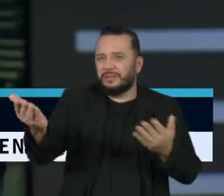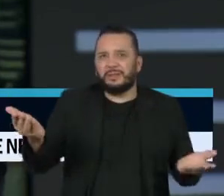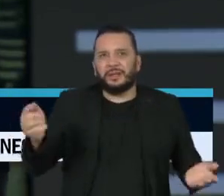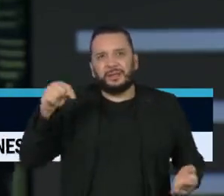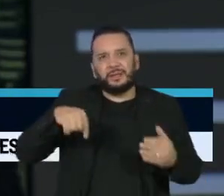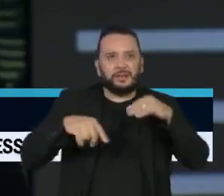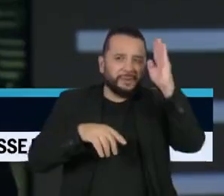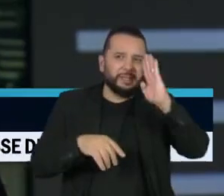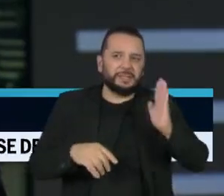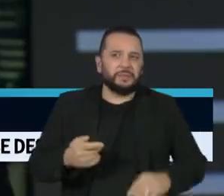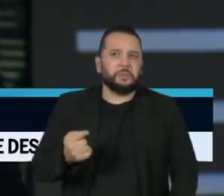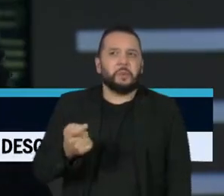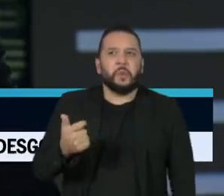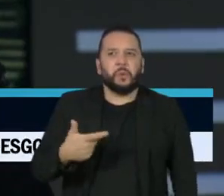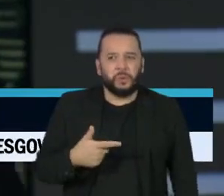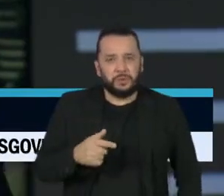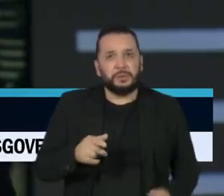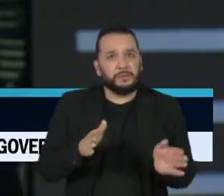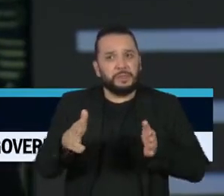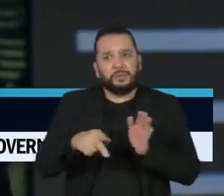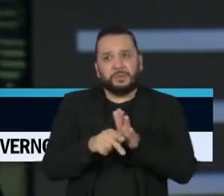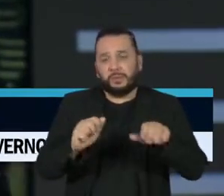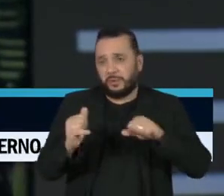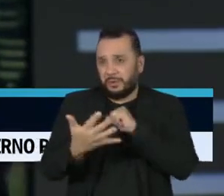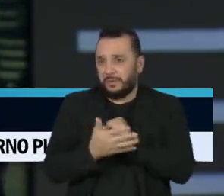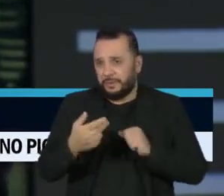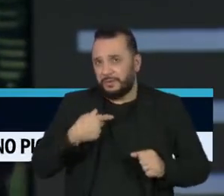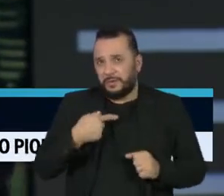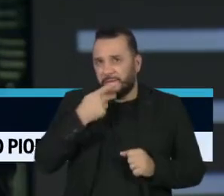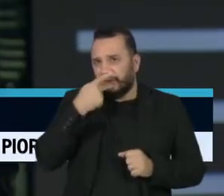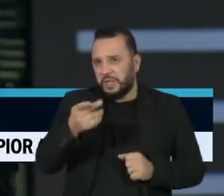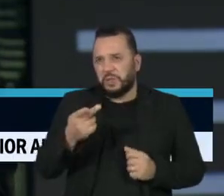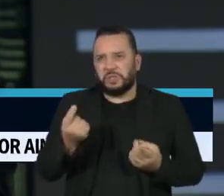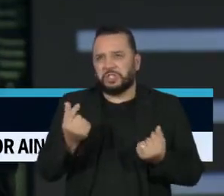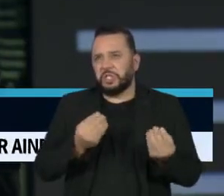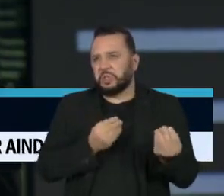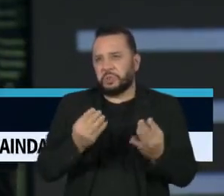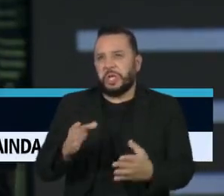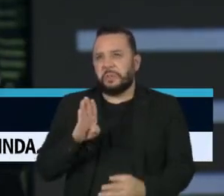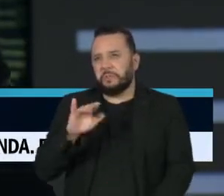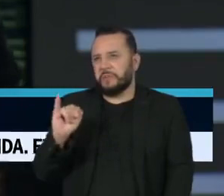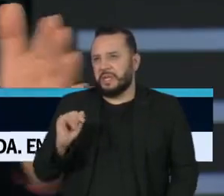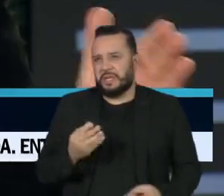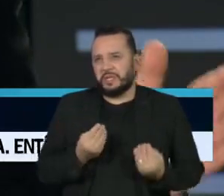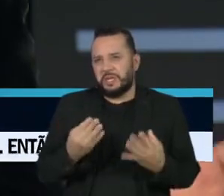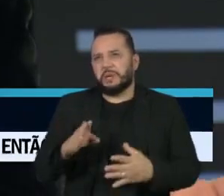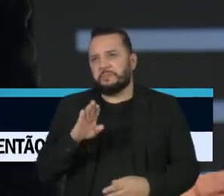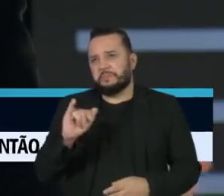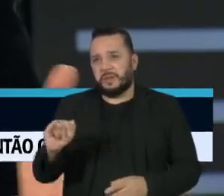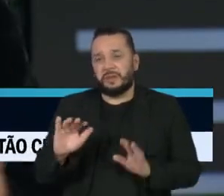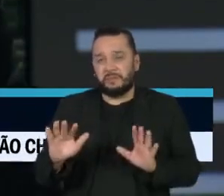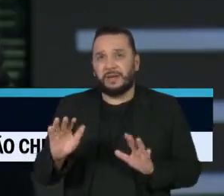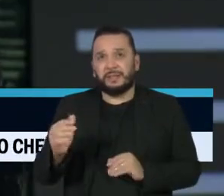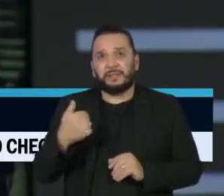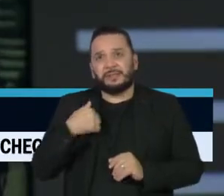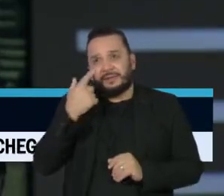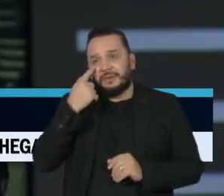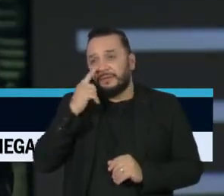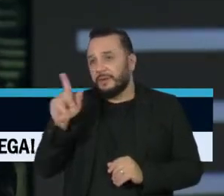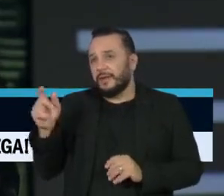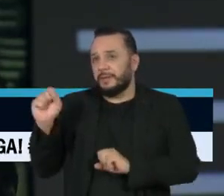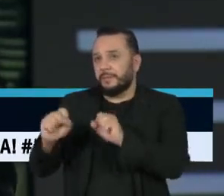tímido isso na pandemias falou muito né que foram doados bilhões e tal mas na hora que você olha e